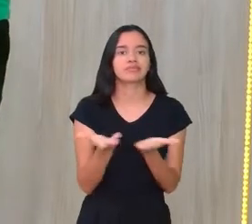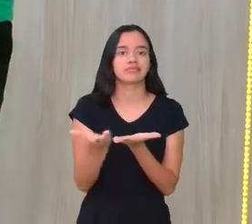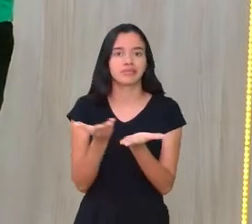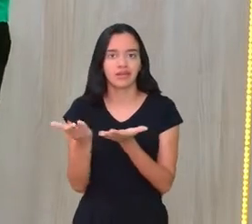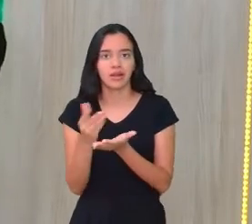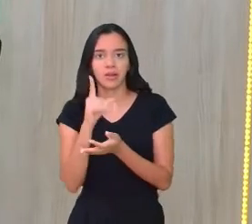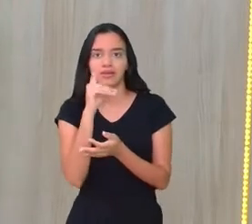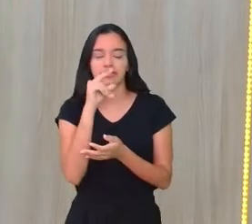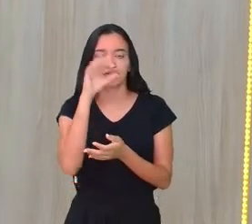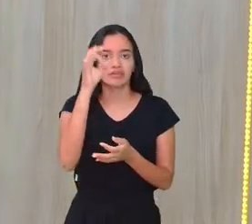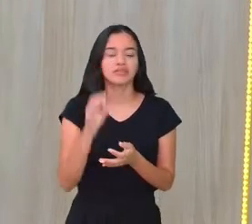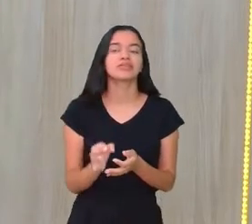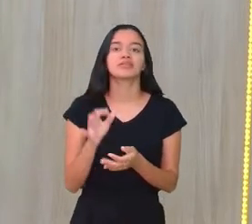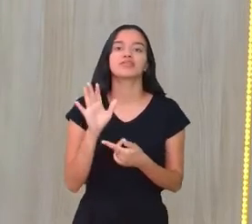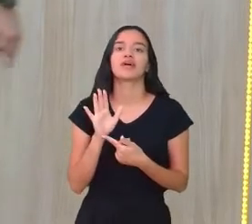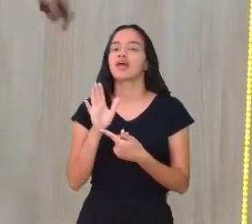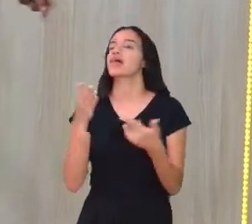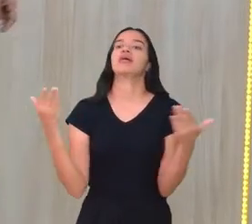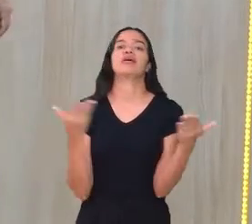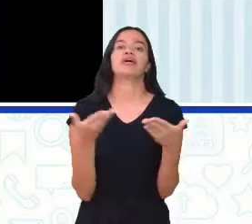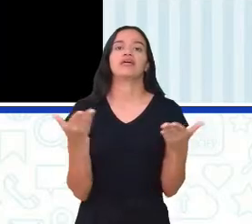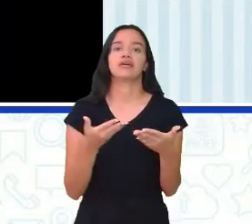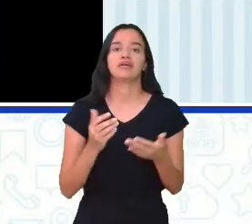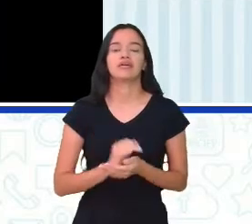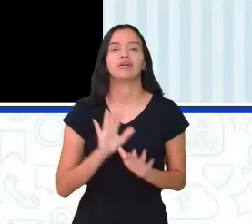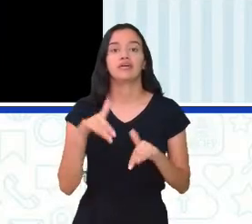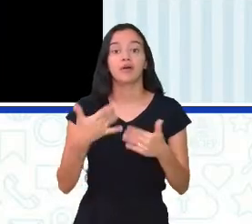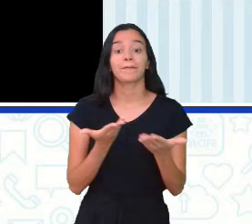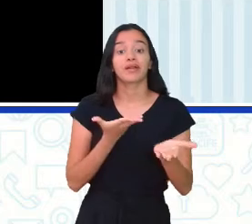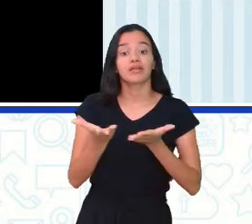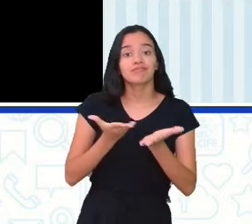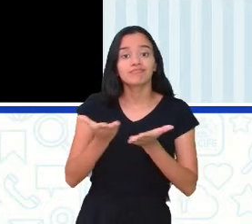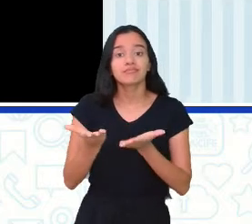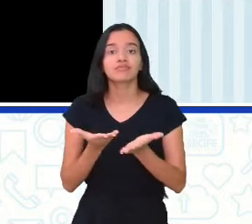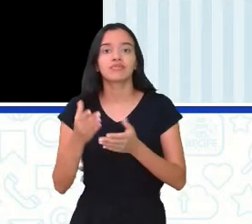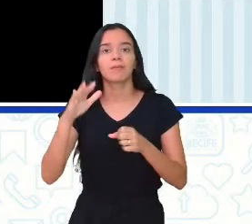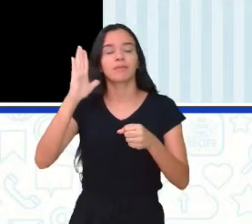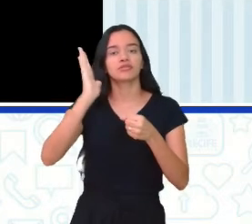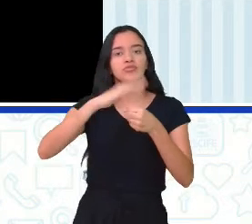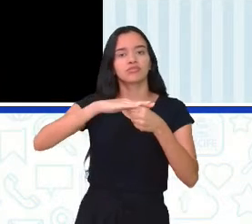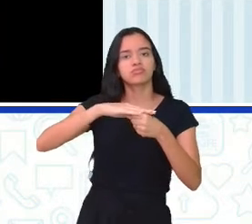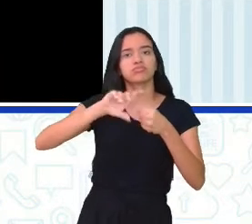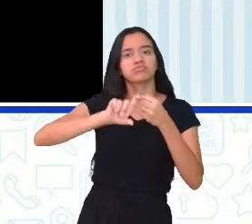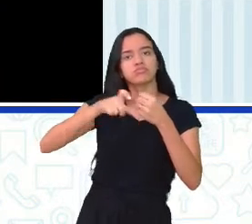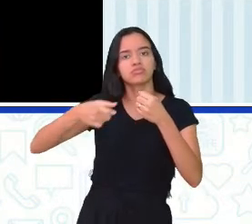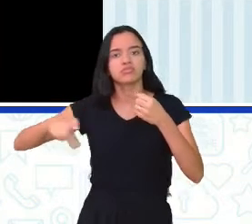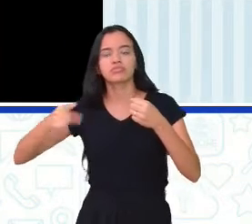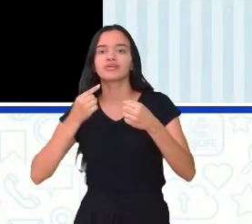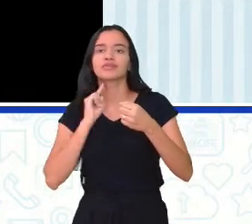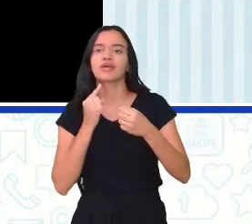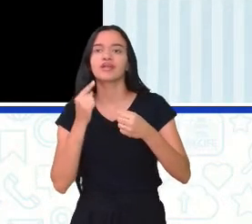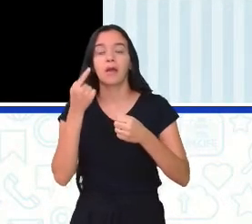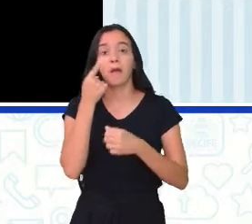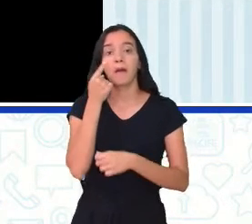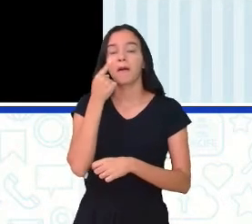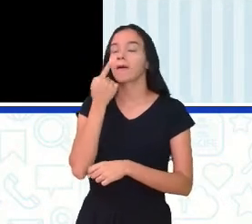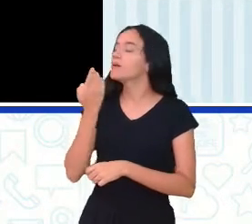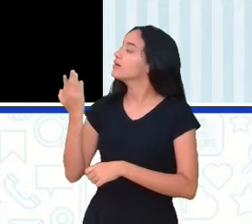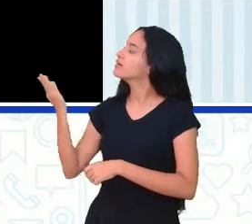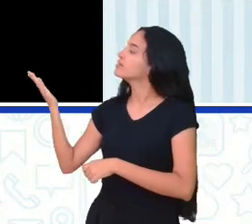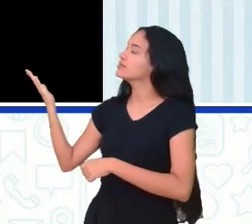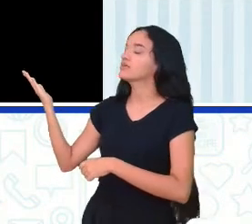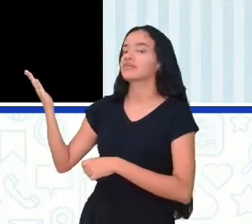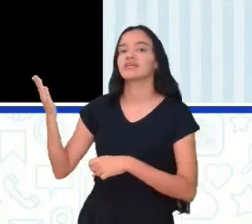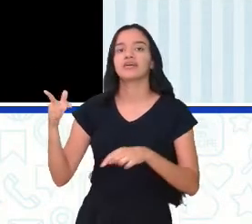água, tá? Vai chegar aí para vocês agora. Do tratamento de esgoto. É aqui, nas estações de tratamento de esgoto,